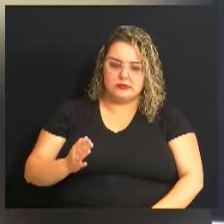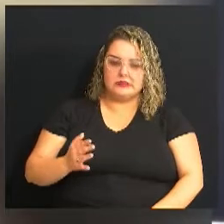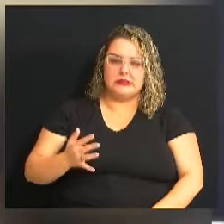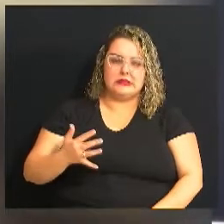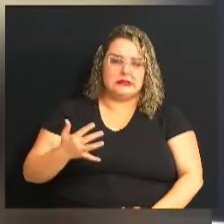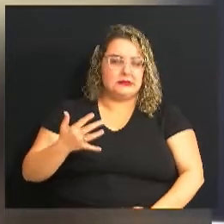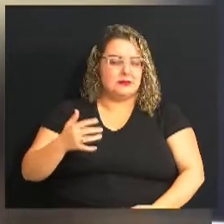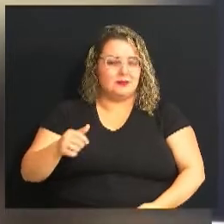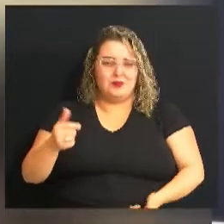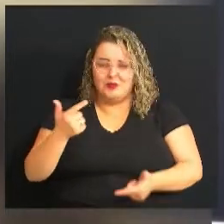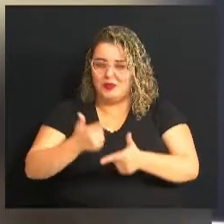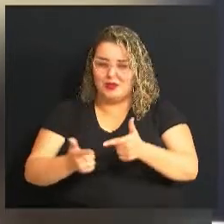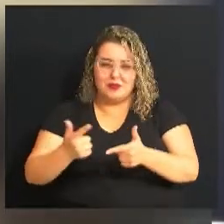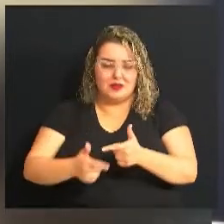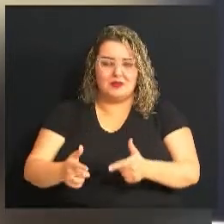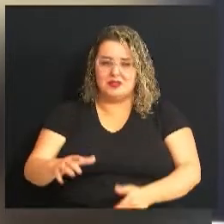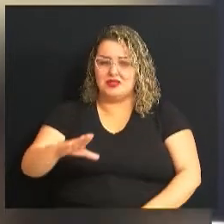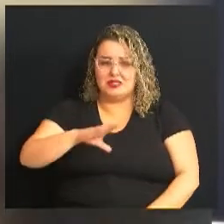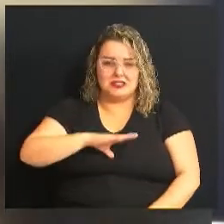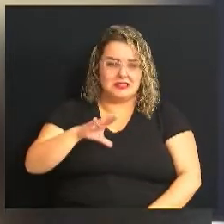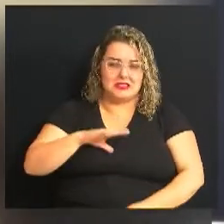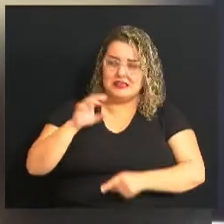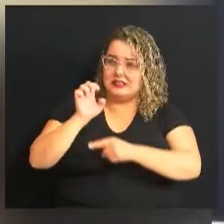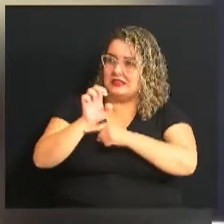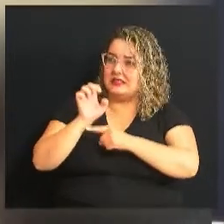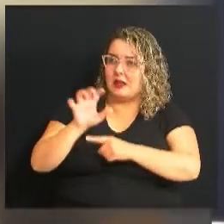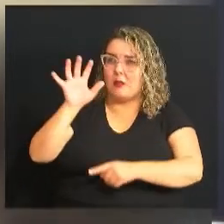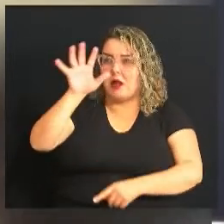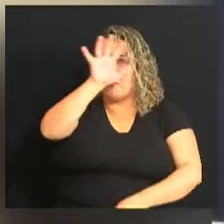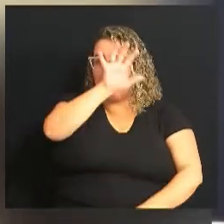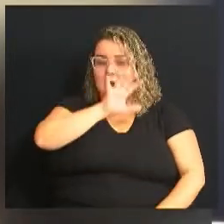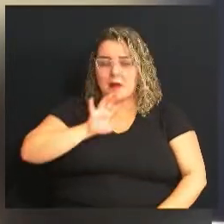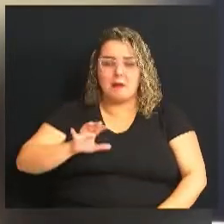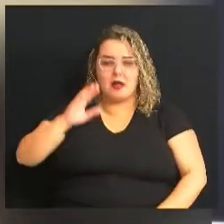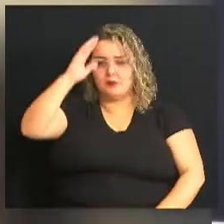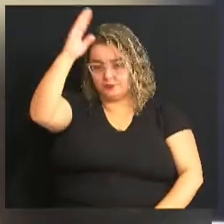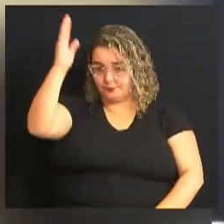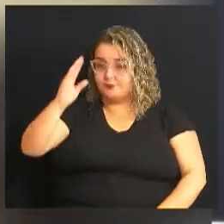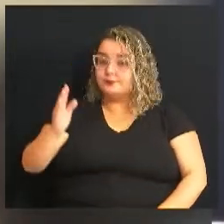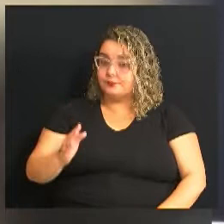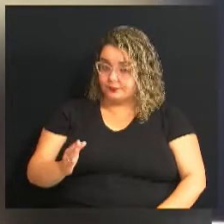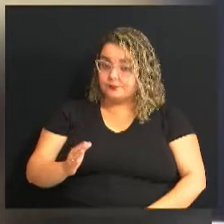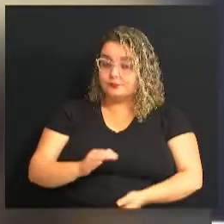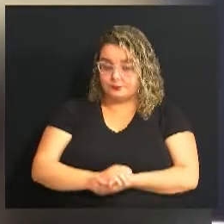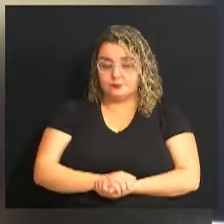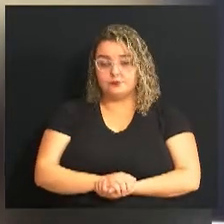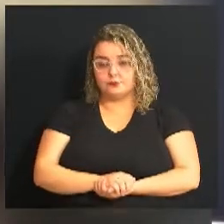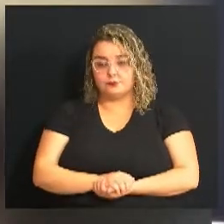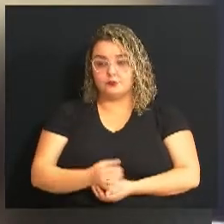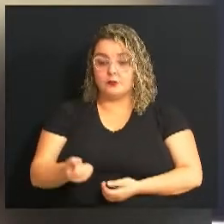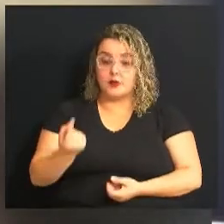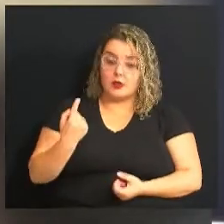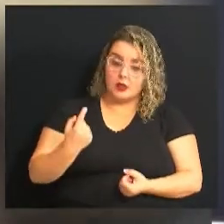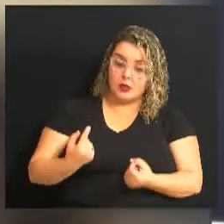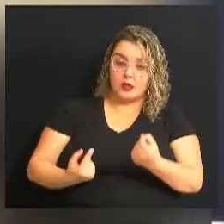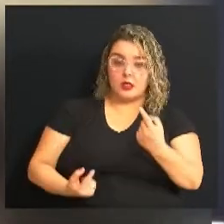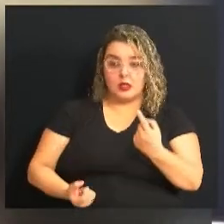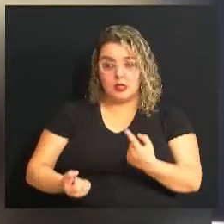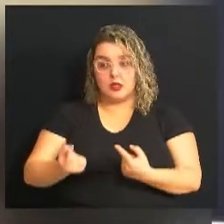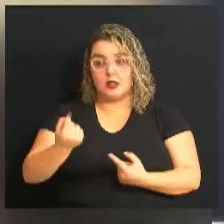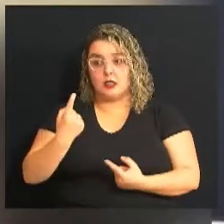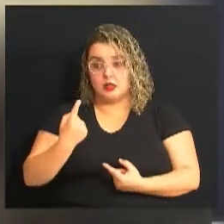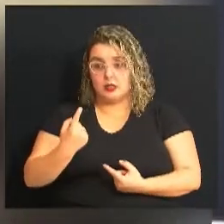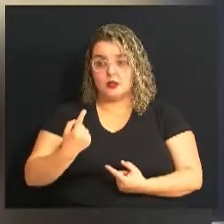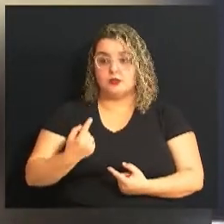cidades, estados em todas as regiões do país. E alguns